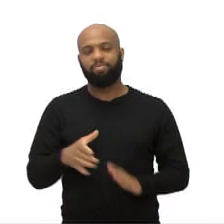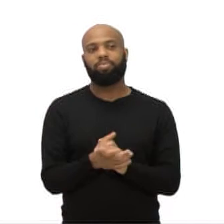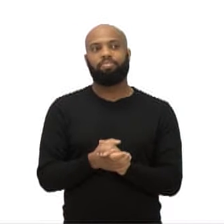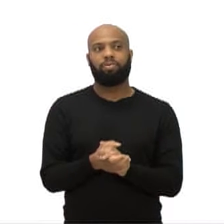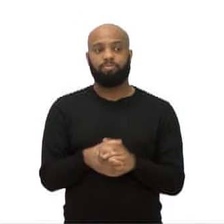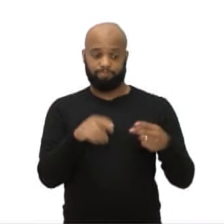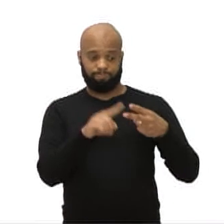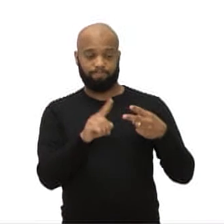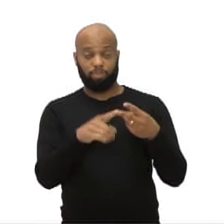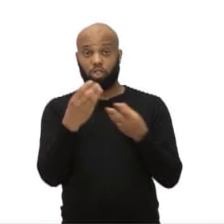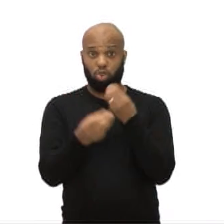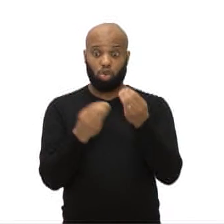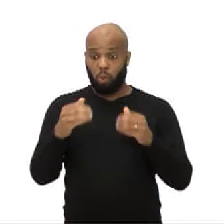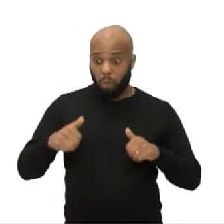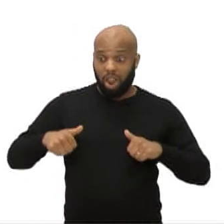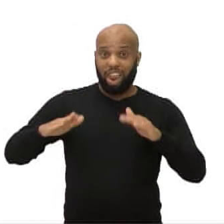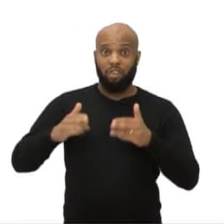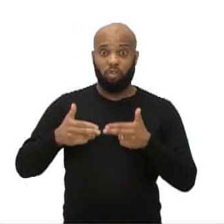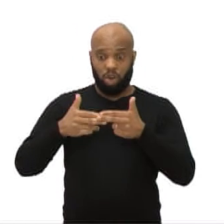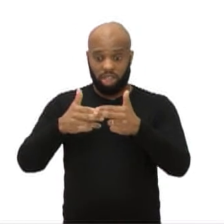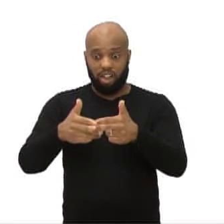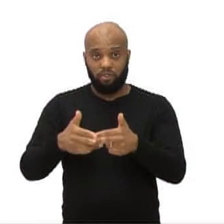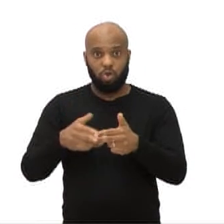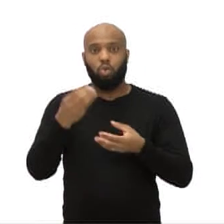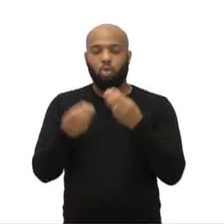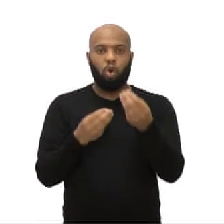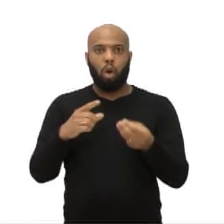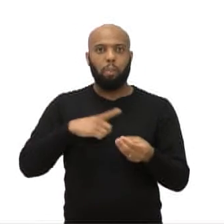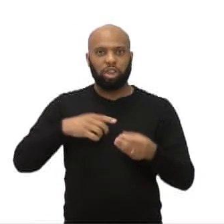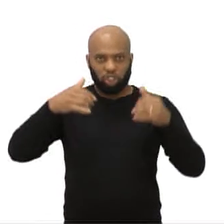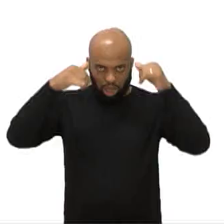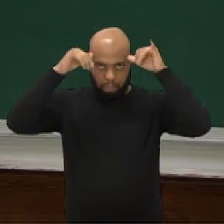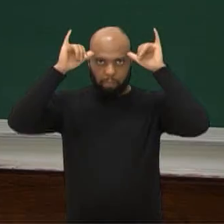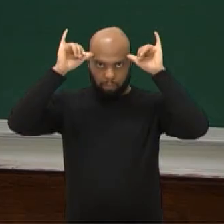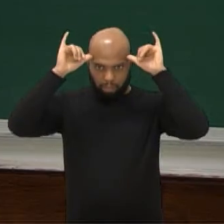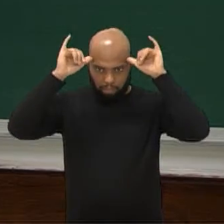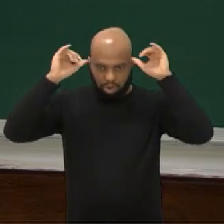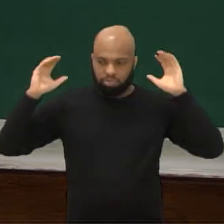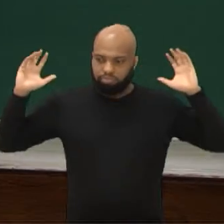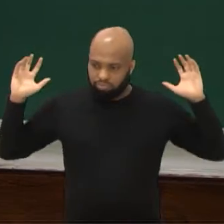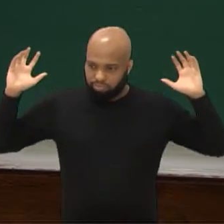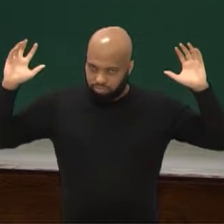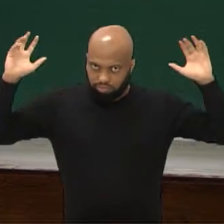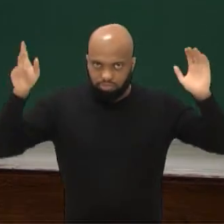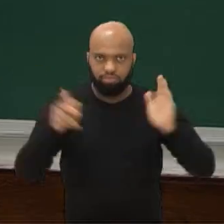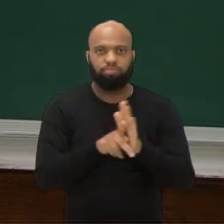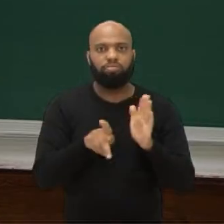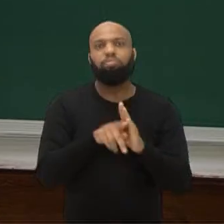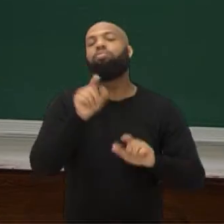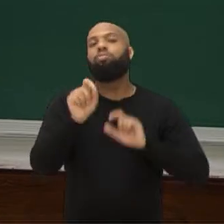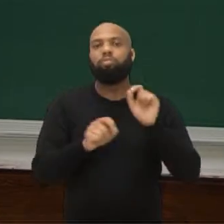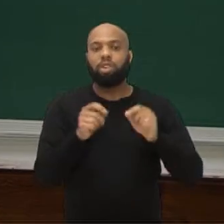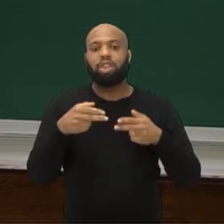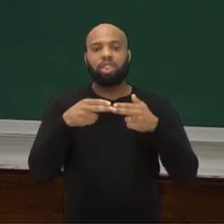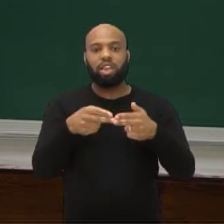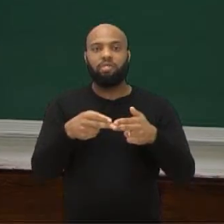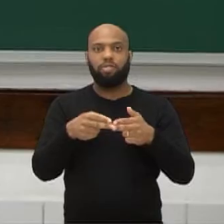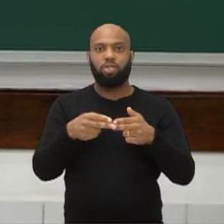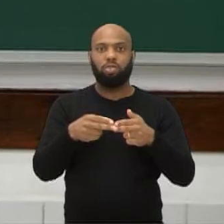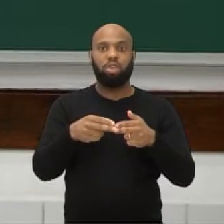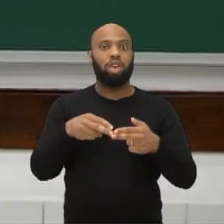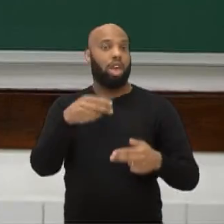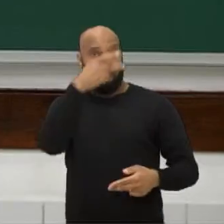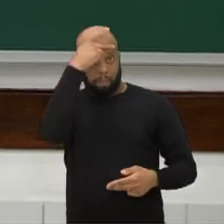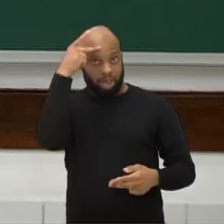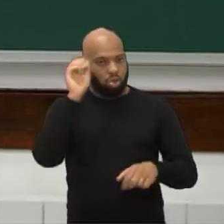catarinense, surpreendendo e vencendo as forças imperiais. Então, olha que interessante essa estratégia utilizada